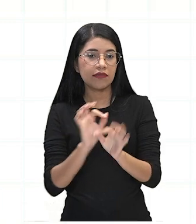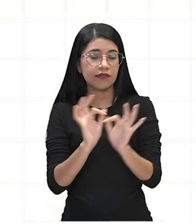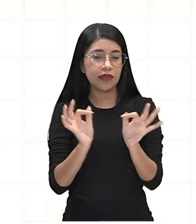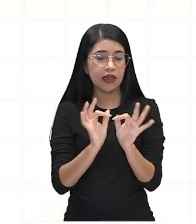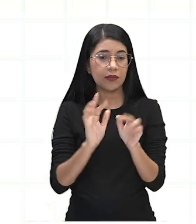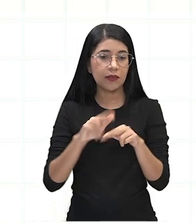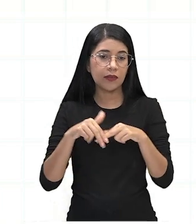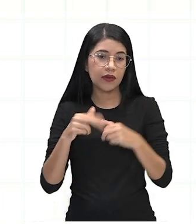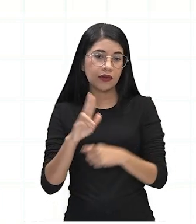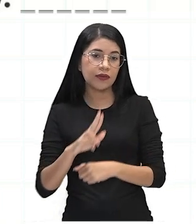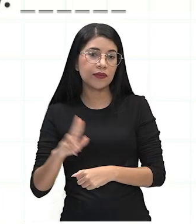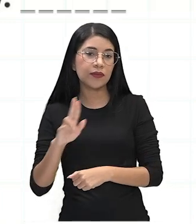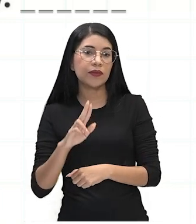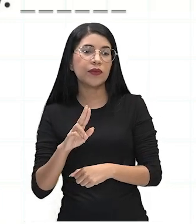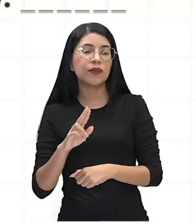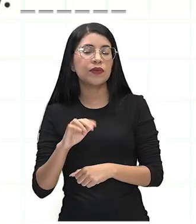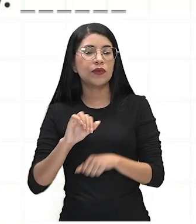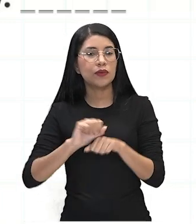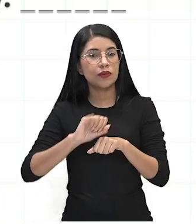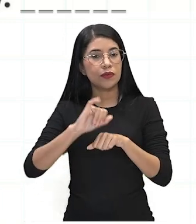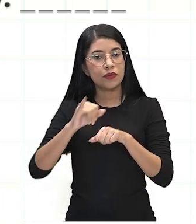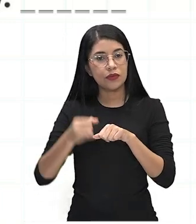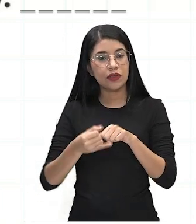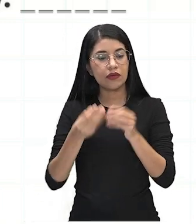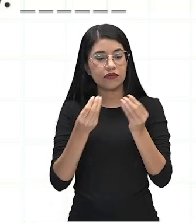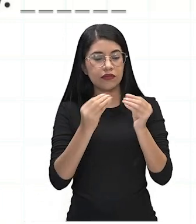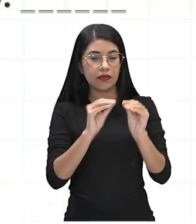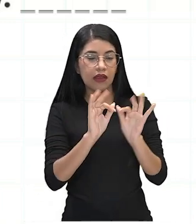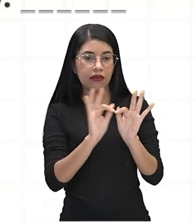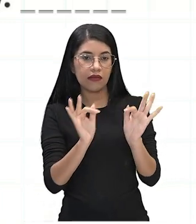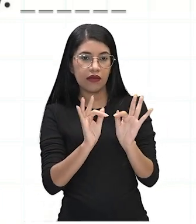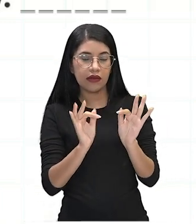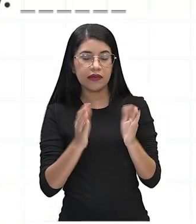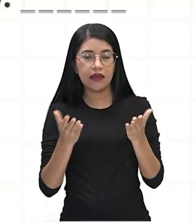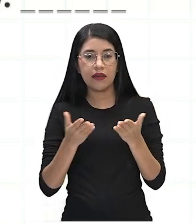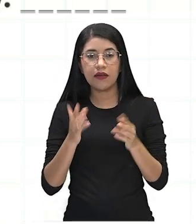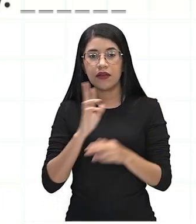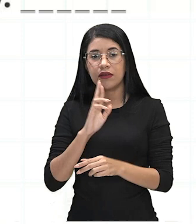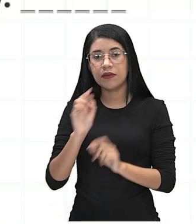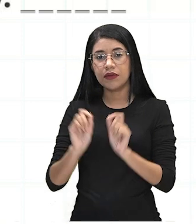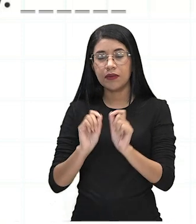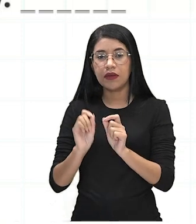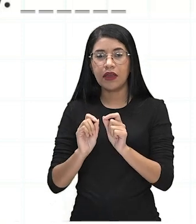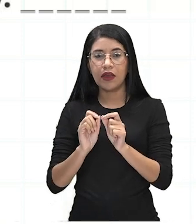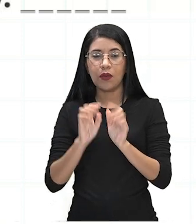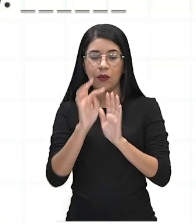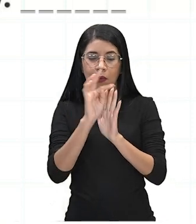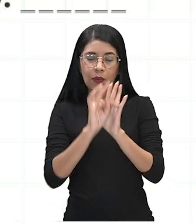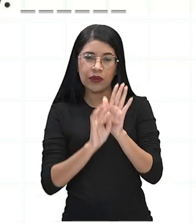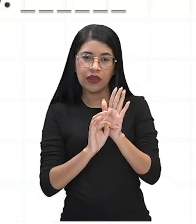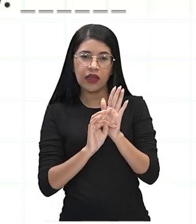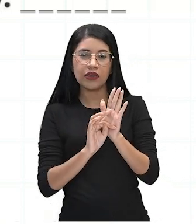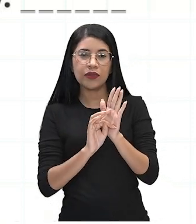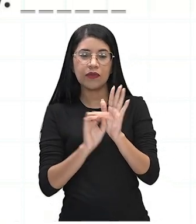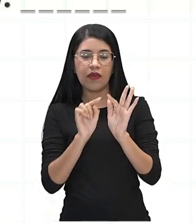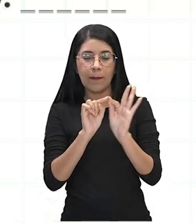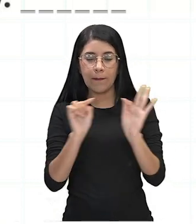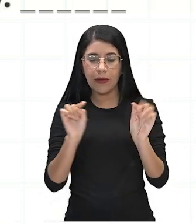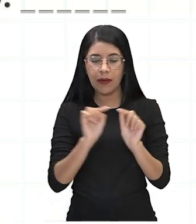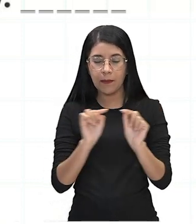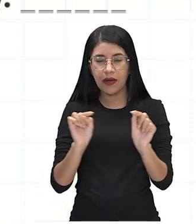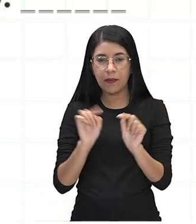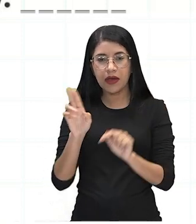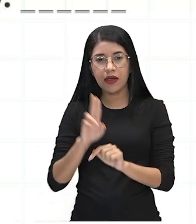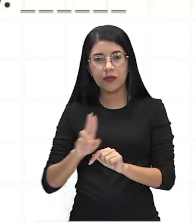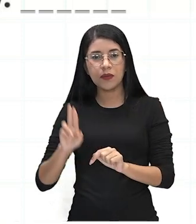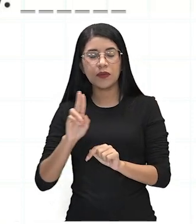um sujeito. Agora vamos responder esse pequeno texto usando os pronomes.